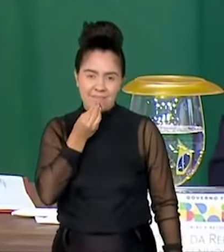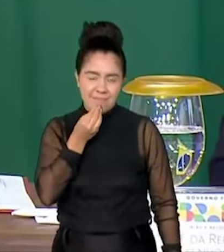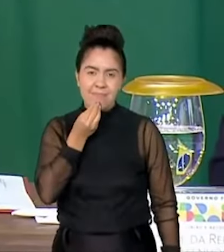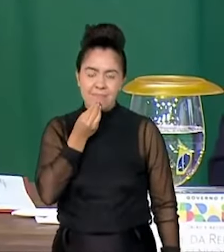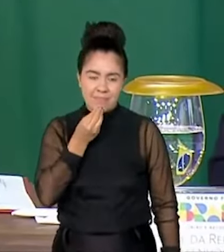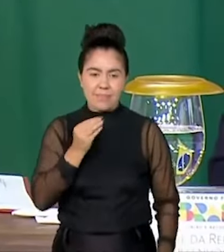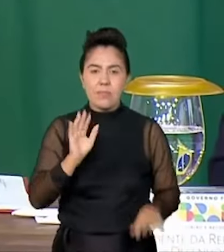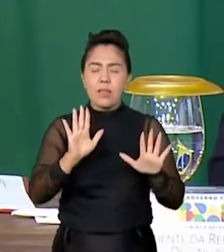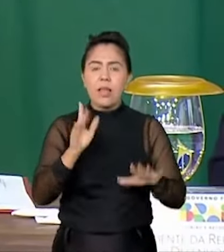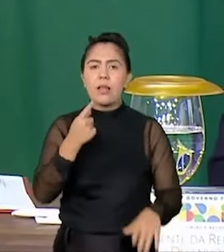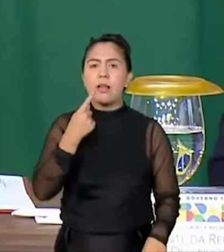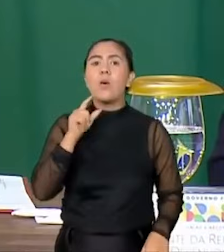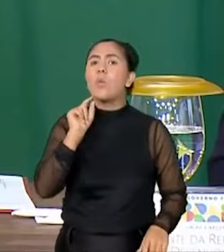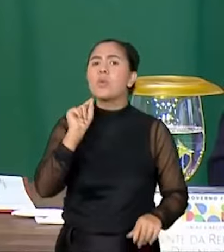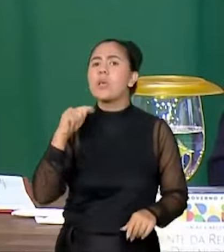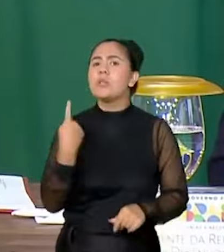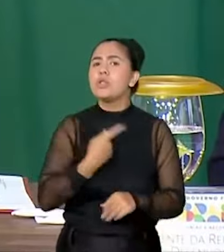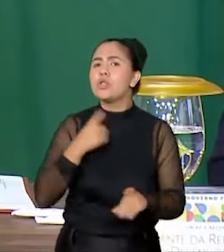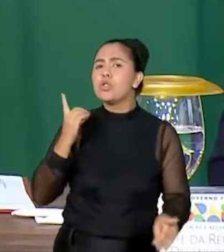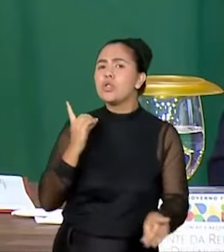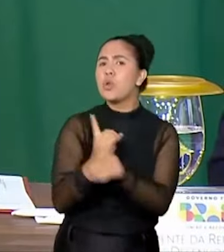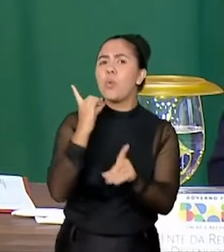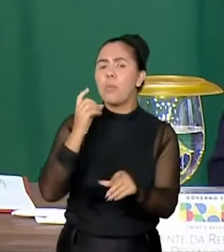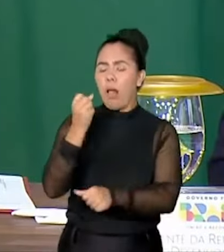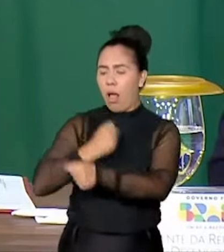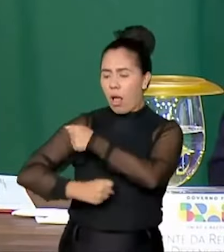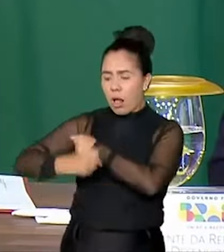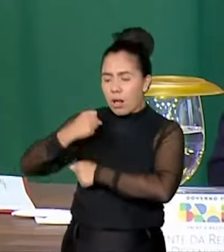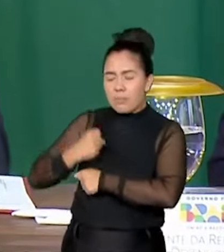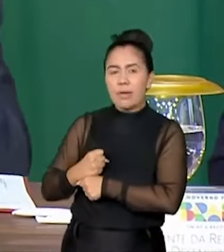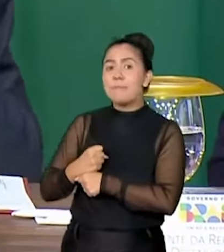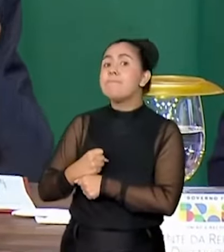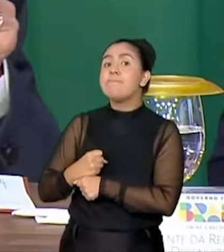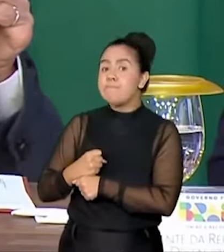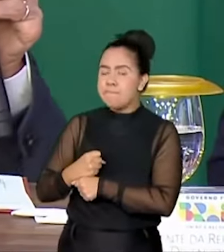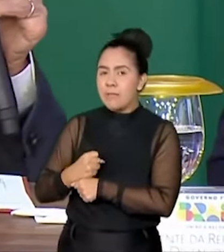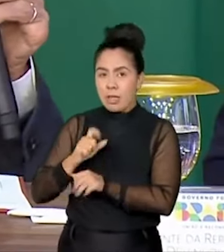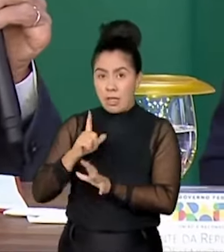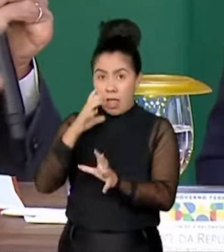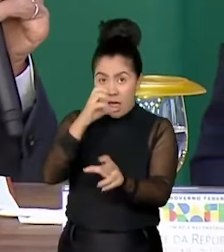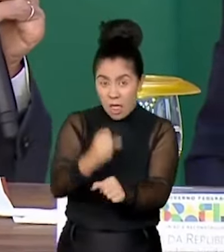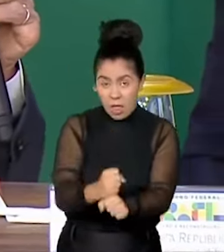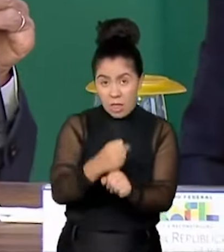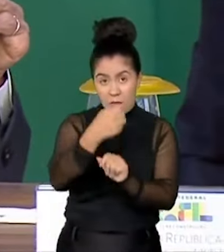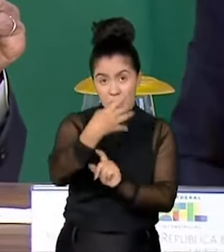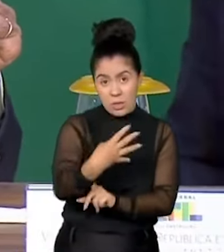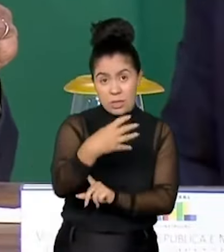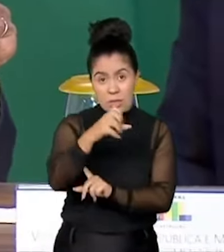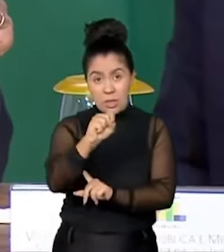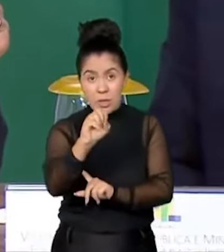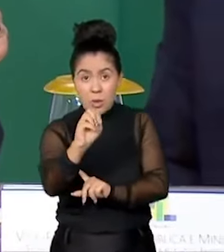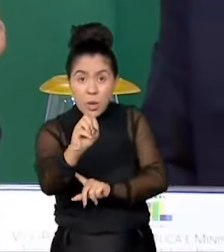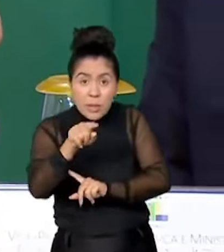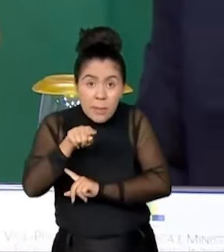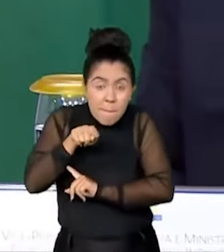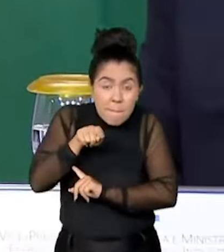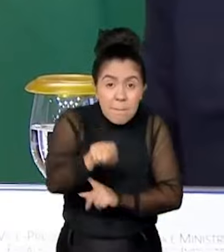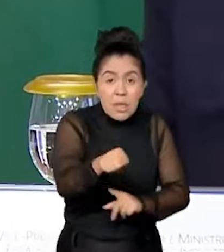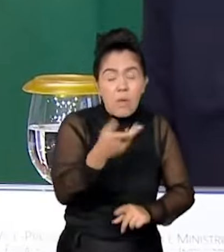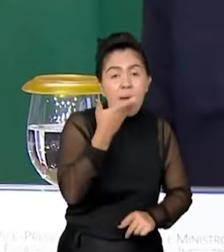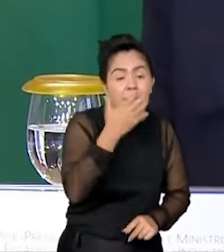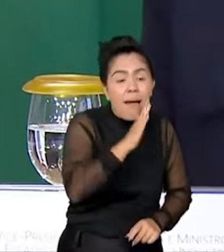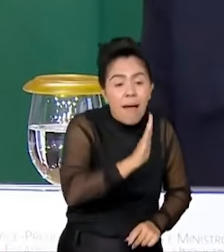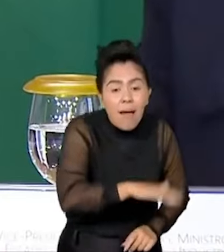que, que nós descobrimos ano passado. Nós descobrimos ano passado que 480 mil meninos